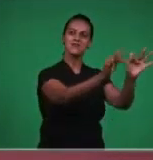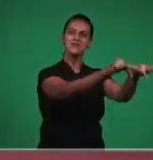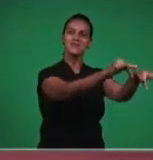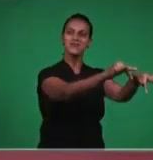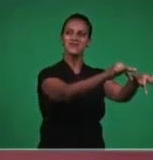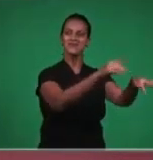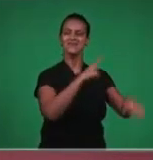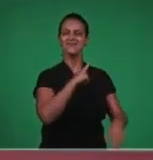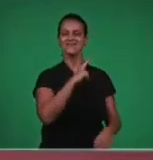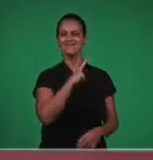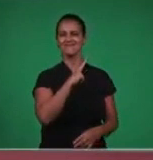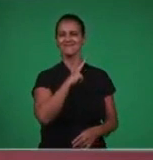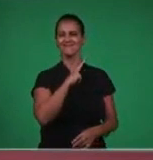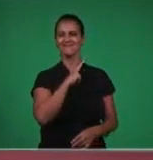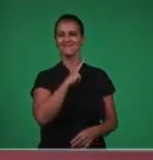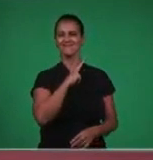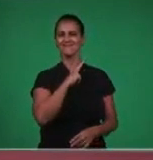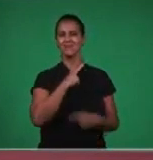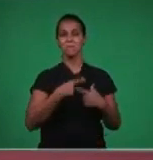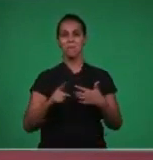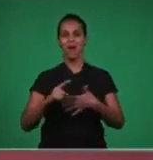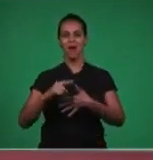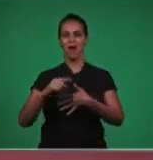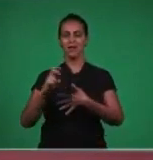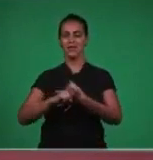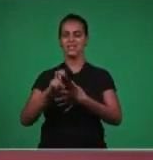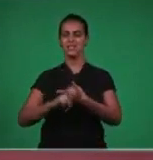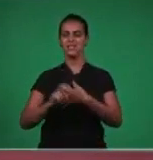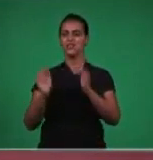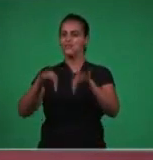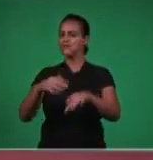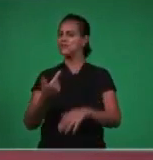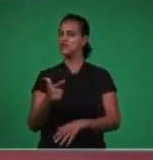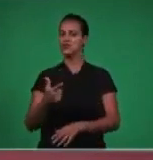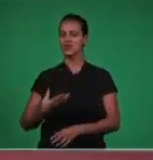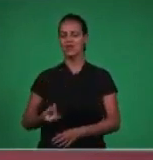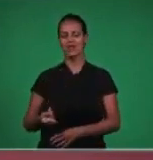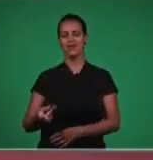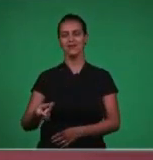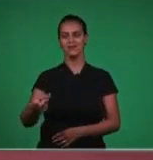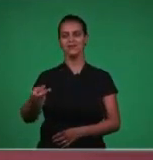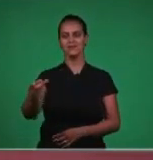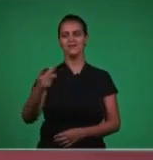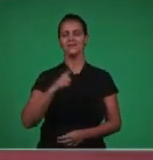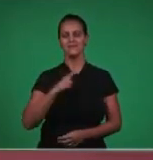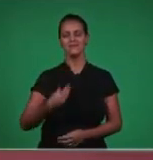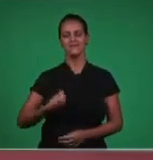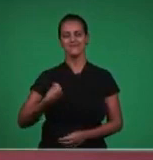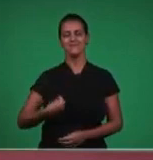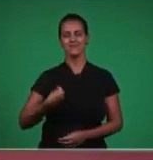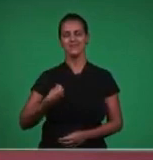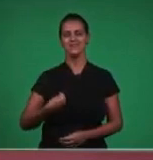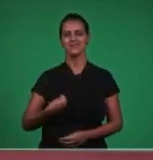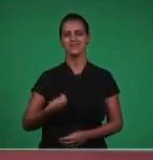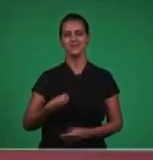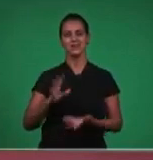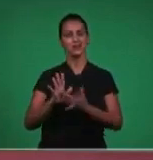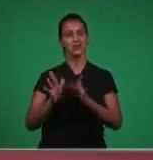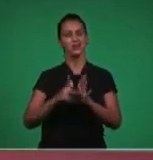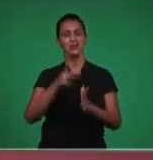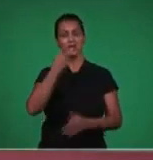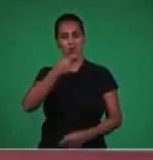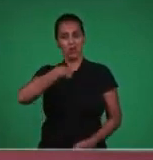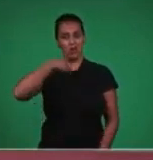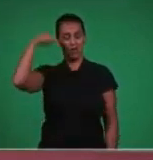quinta medida não tem fim. É vida eterna. E Jesus diz assim: eu vim para que aí tenhas vida